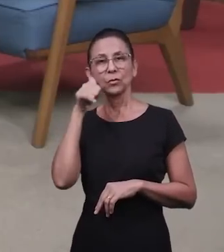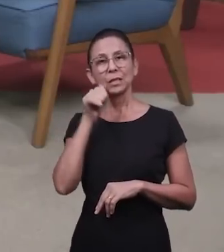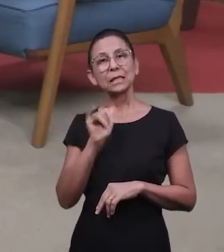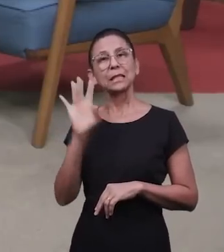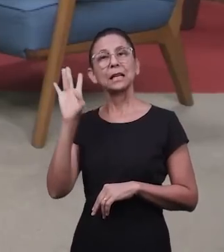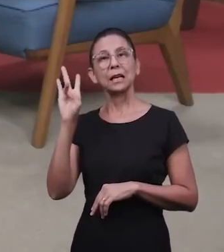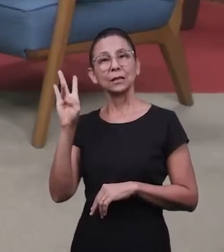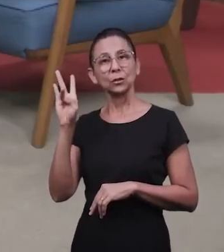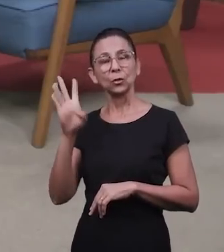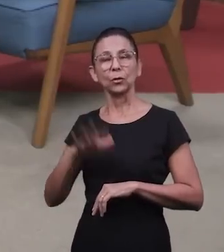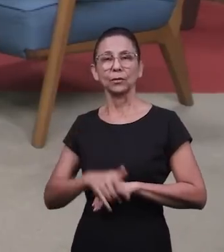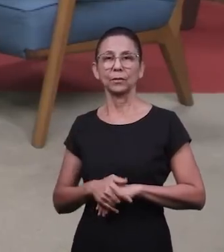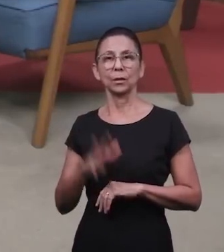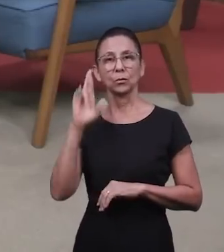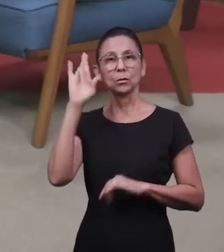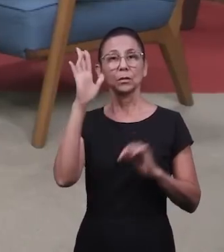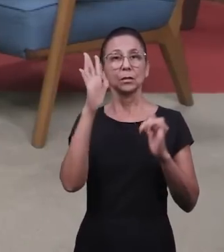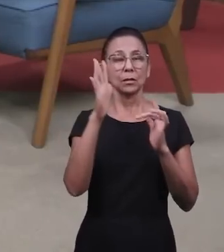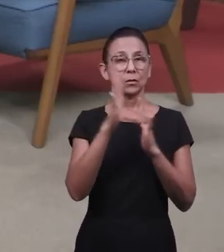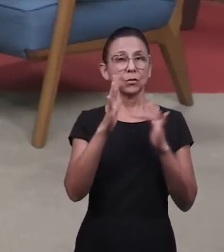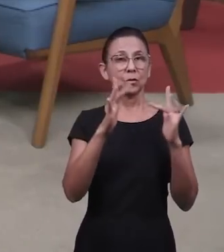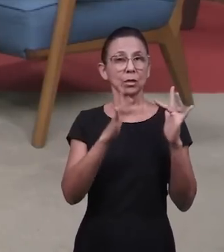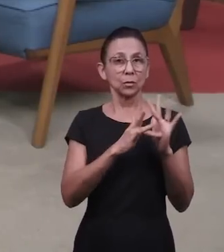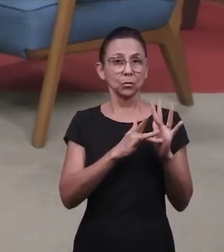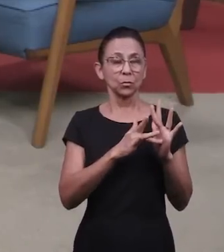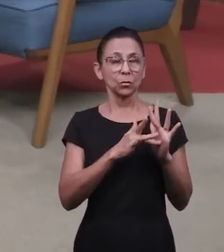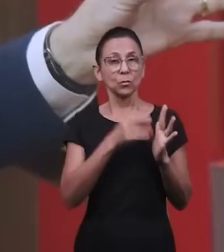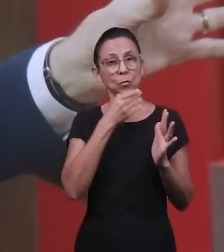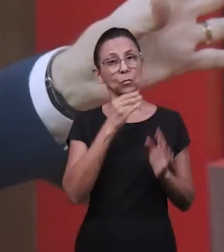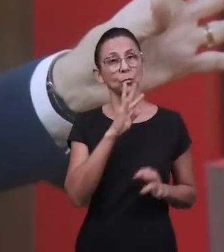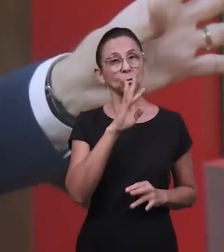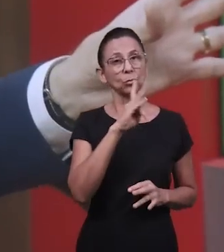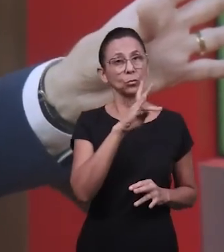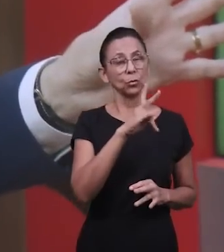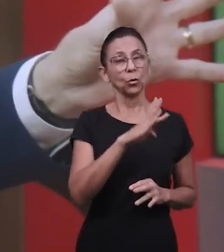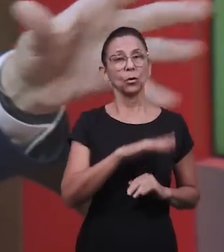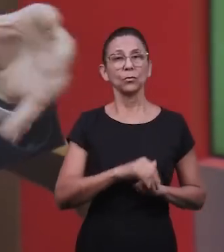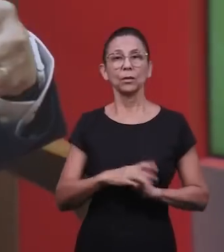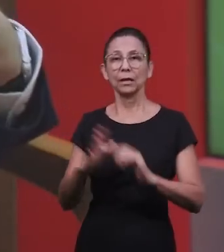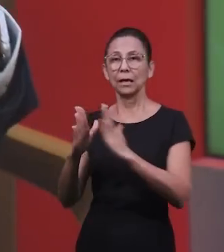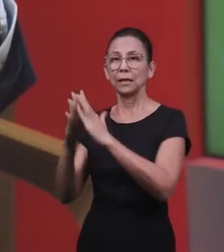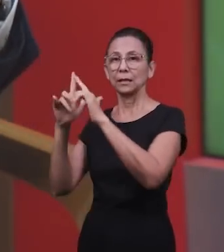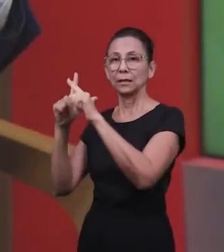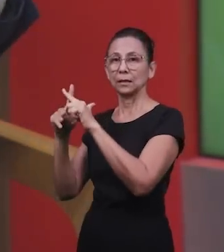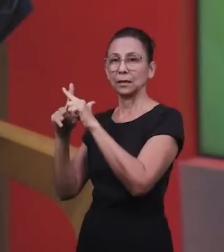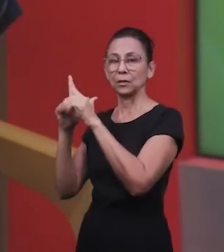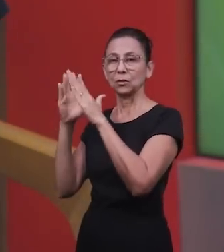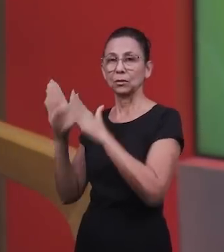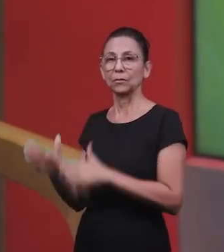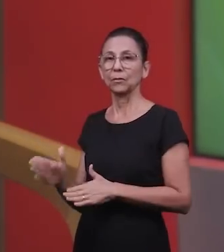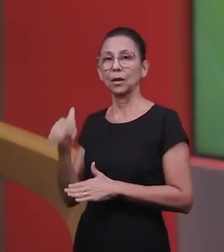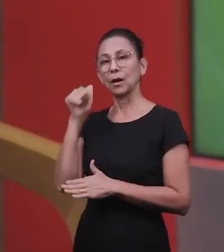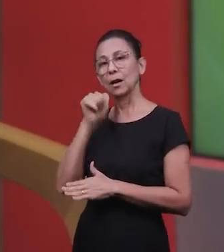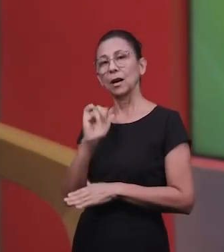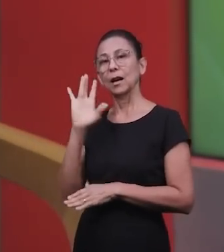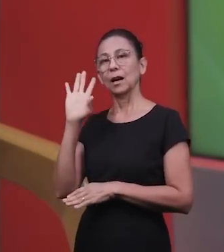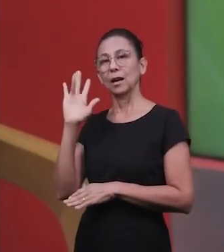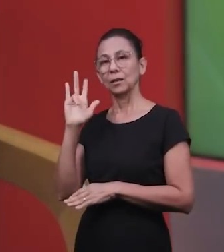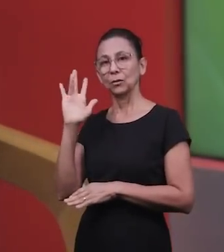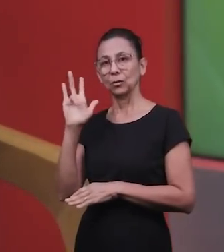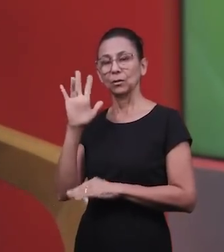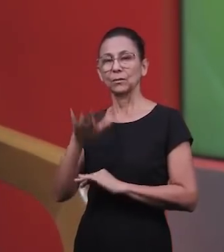com a noiva. O Senhor Jesus com a sua igreja profetizados. E esse ato de